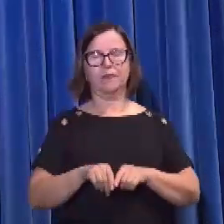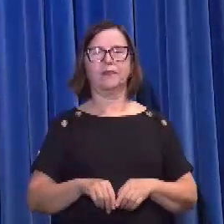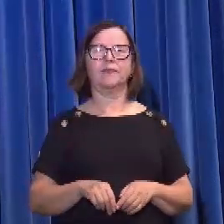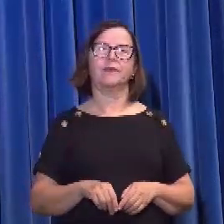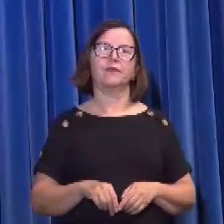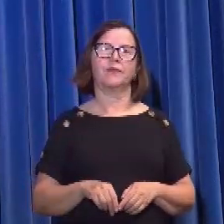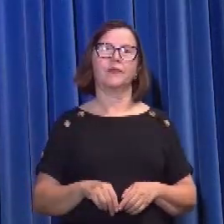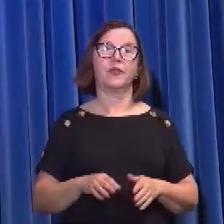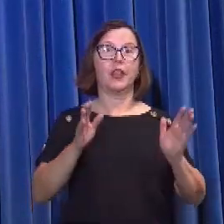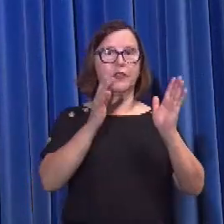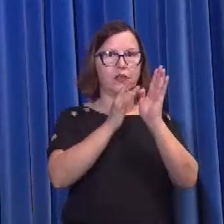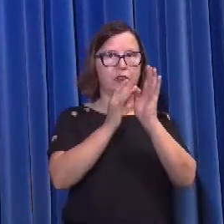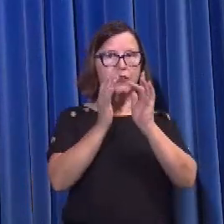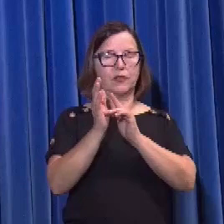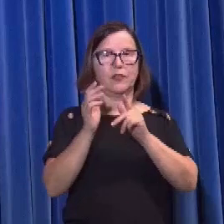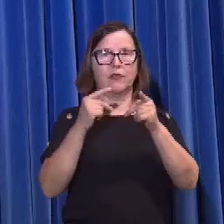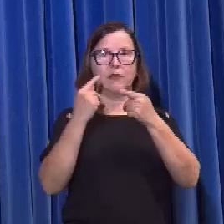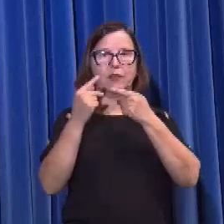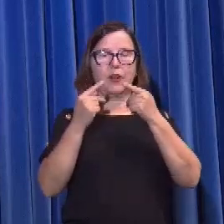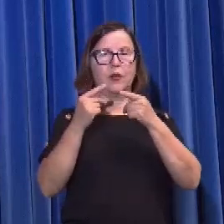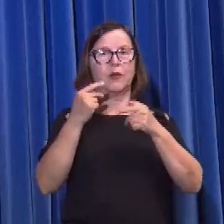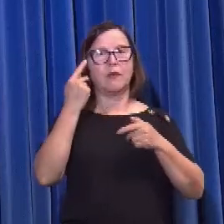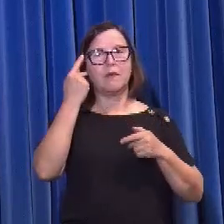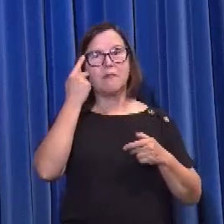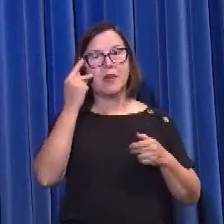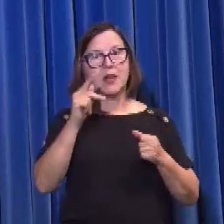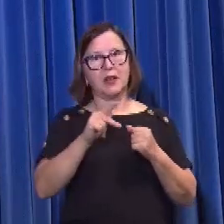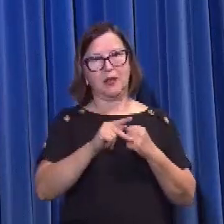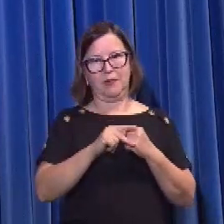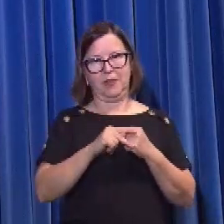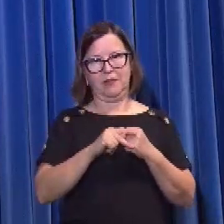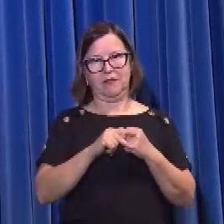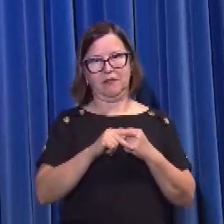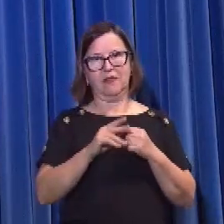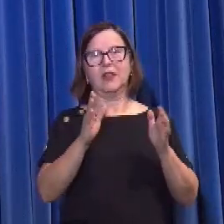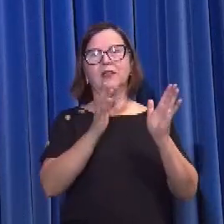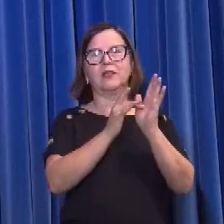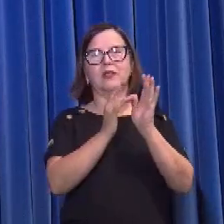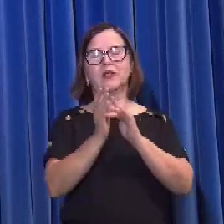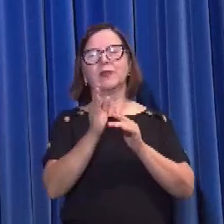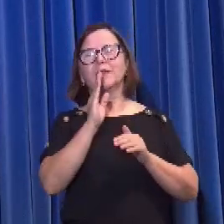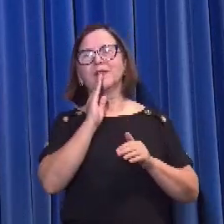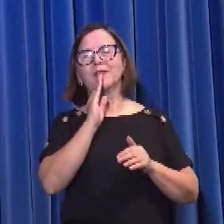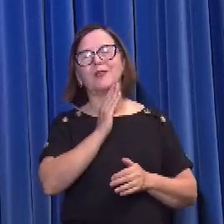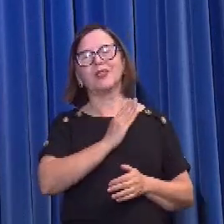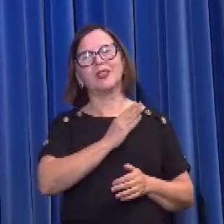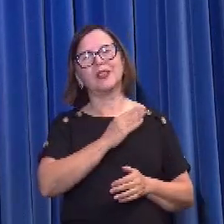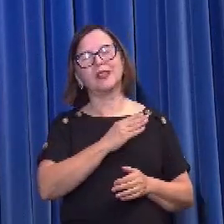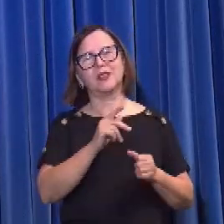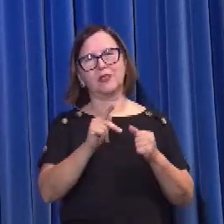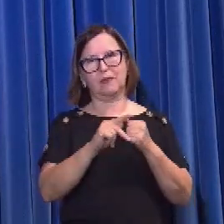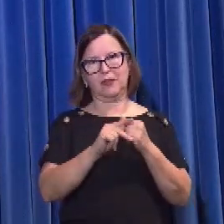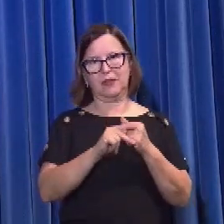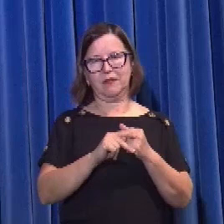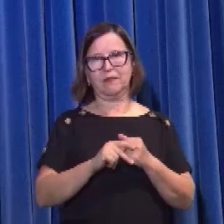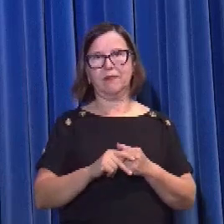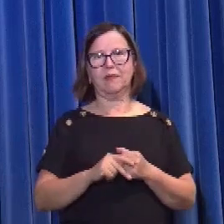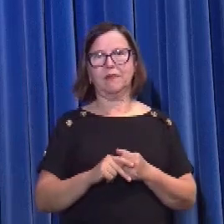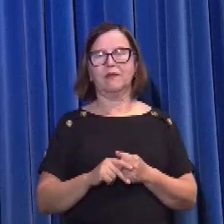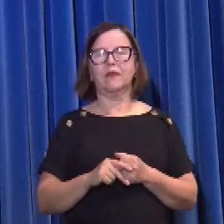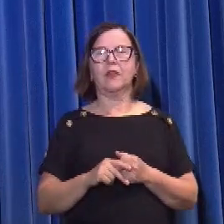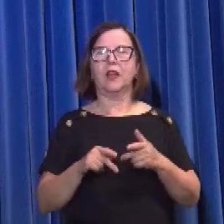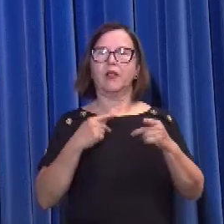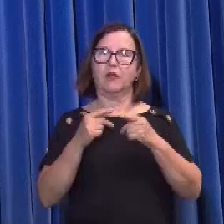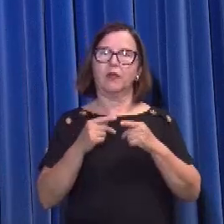Jesus está falando isso aqui para Pedro. Jesus conhecia o coração. A NVT diz assim: contudo supliquei em oração